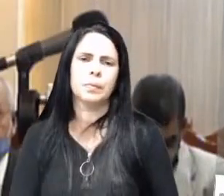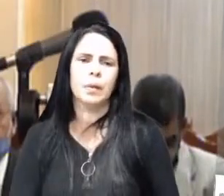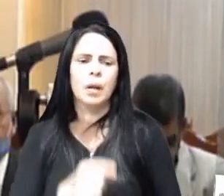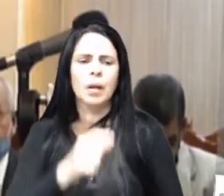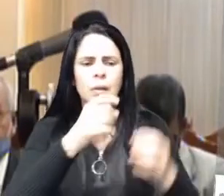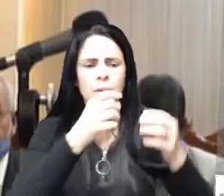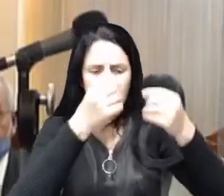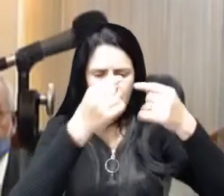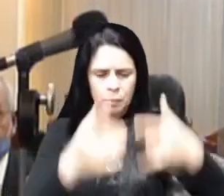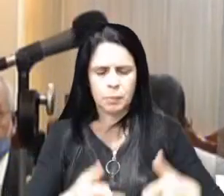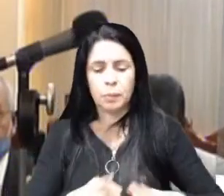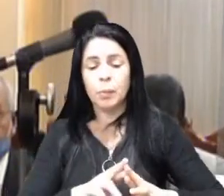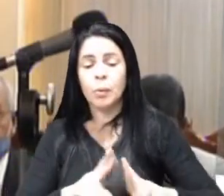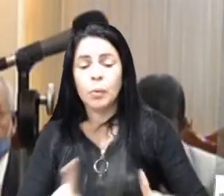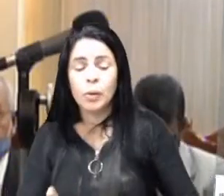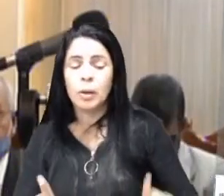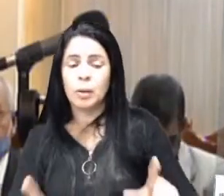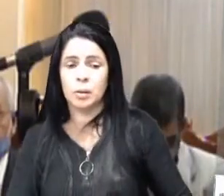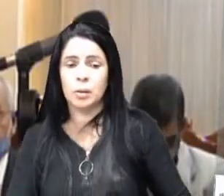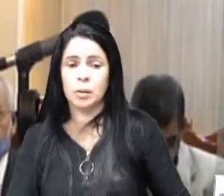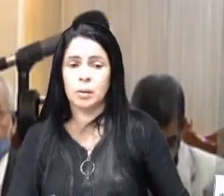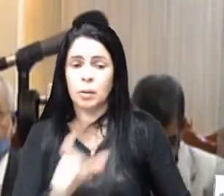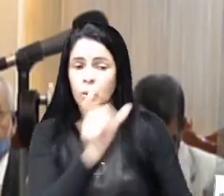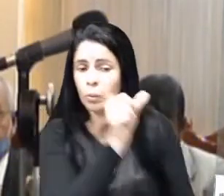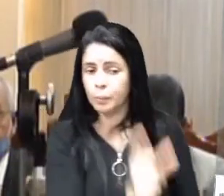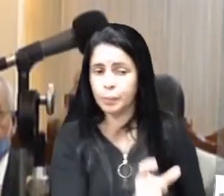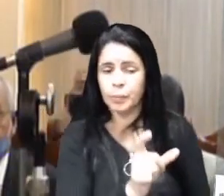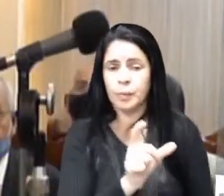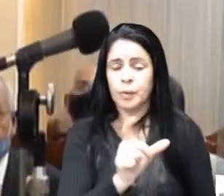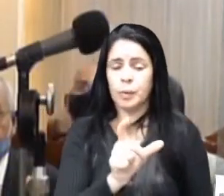importante daquilo que não é. O criterioso,